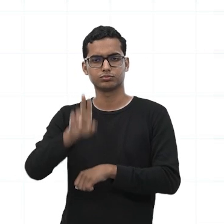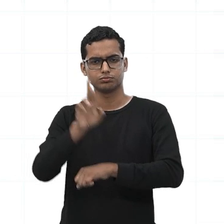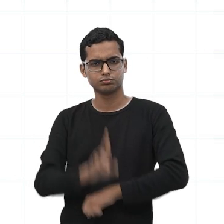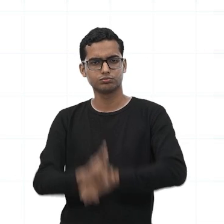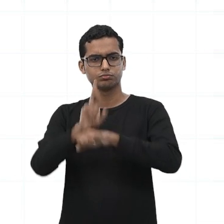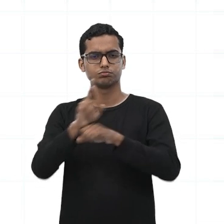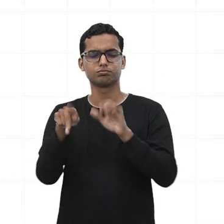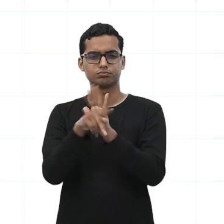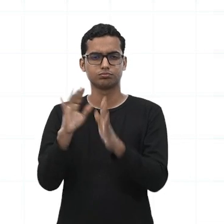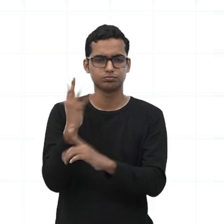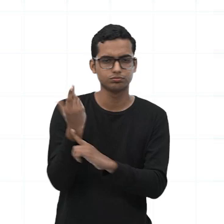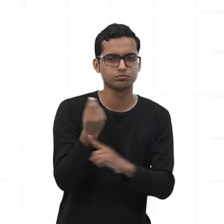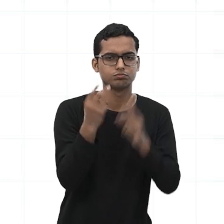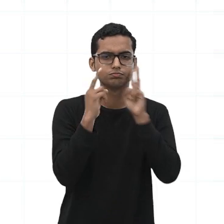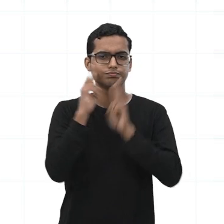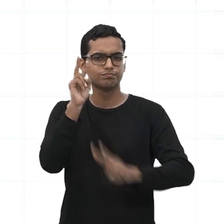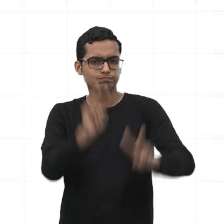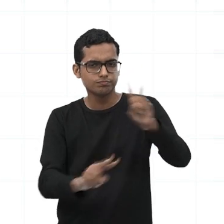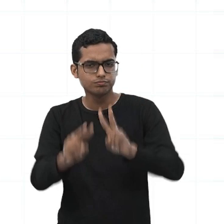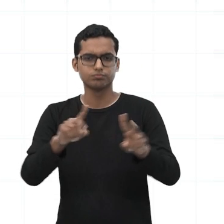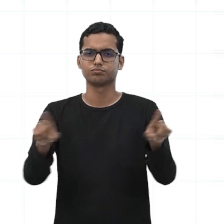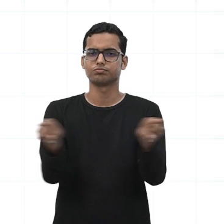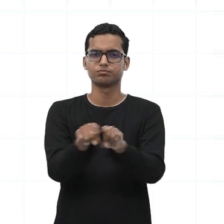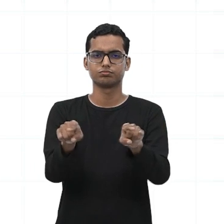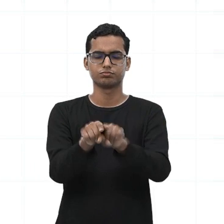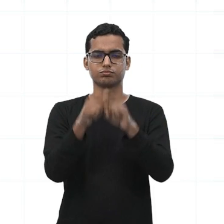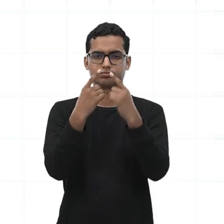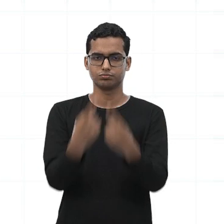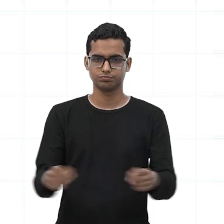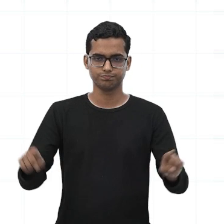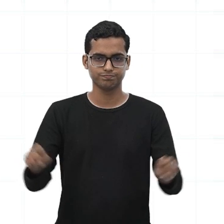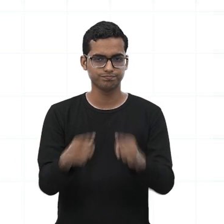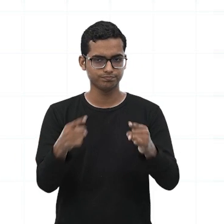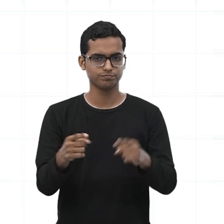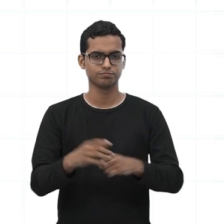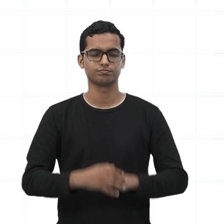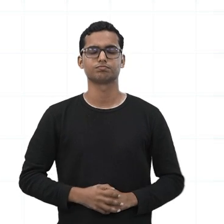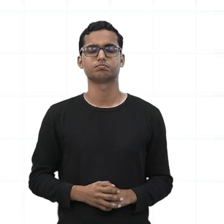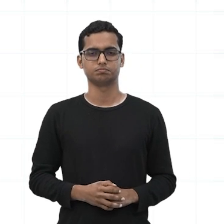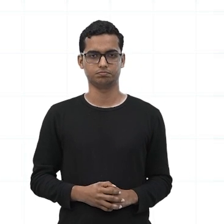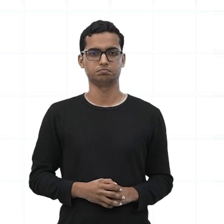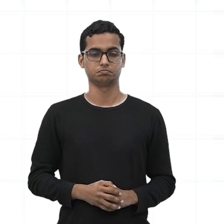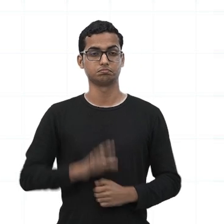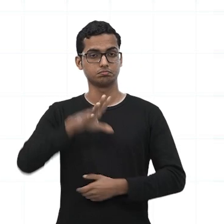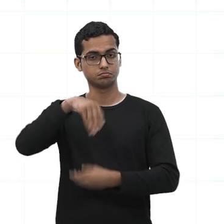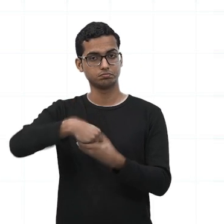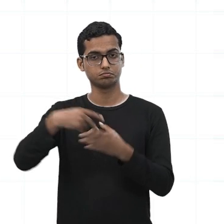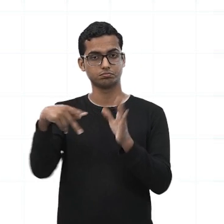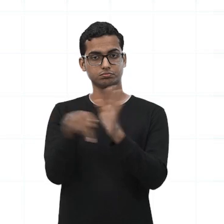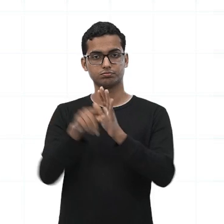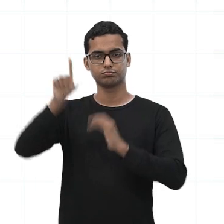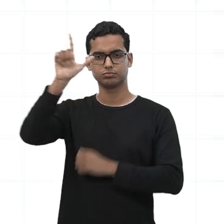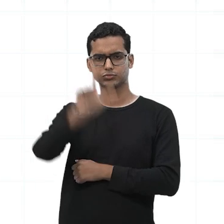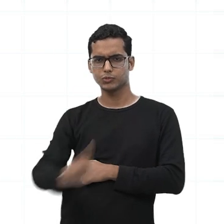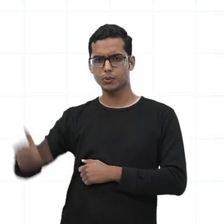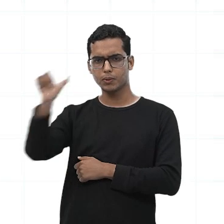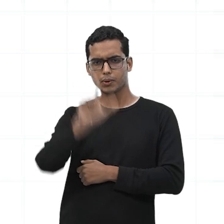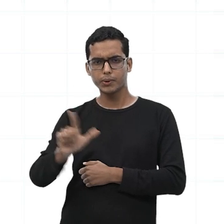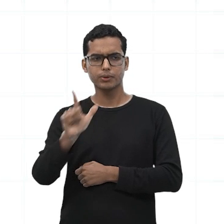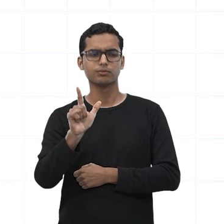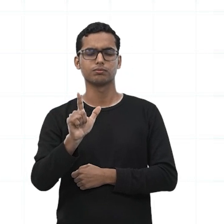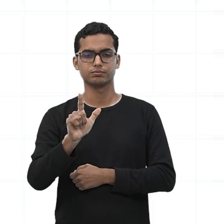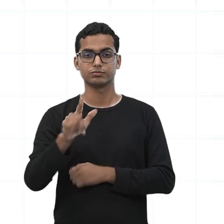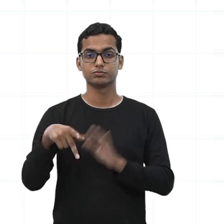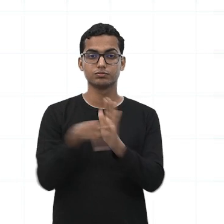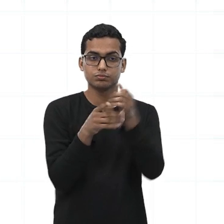e musicais. Ou seja, ele é baseado na literatura. Então,